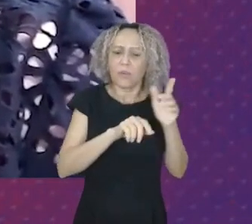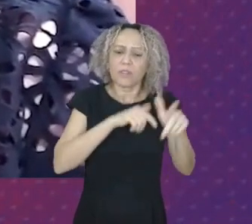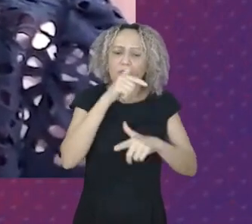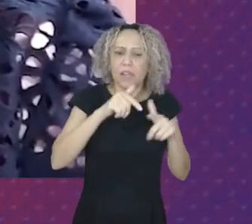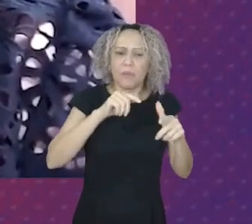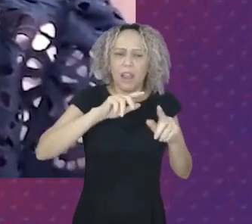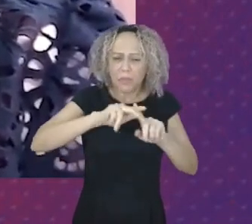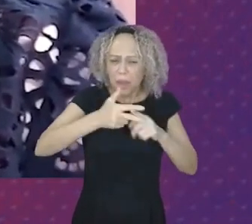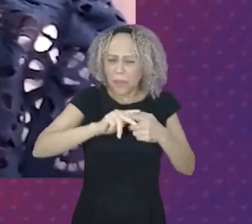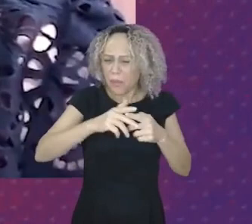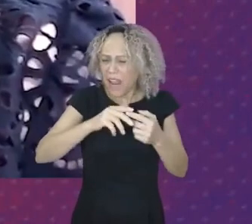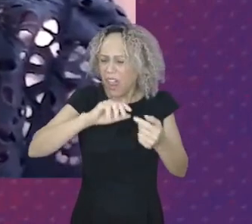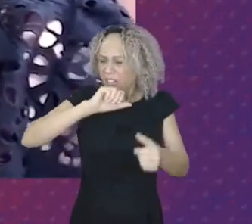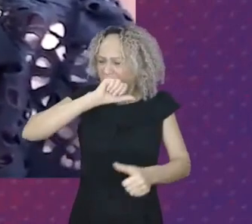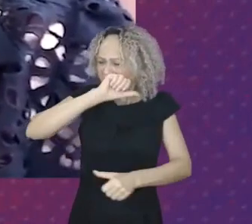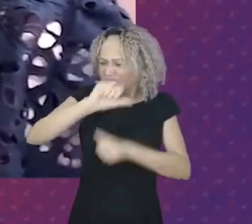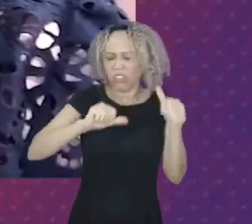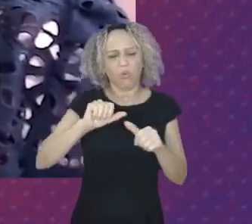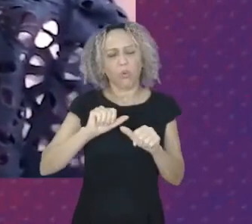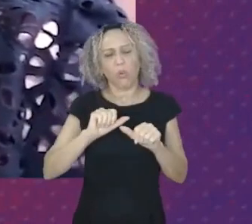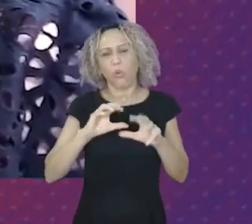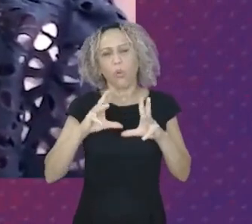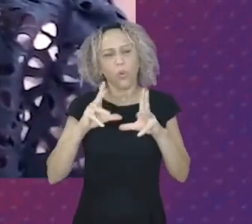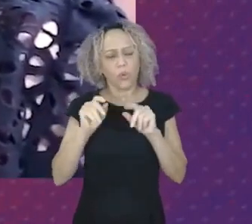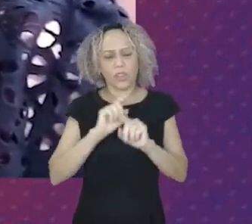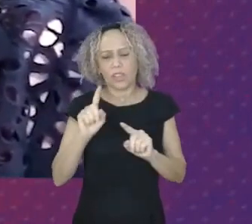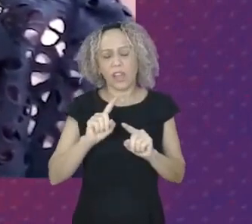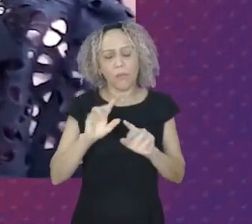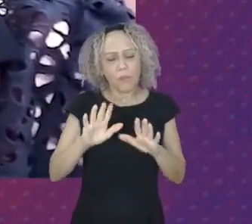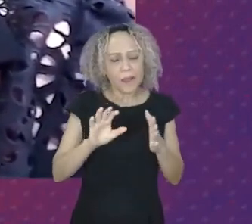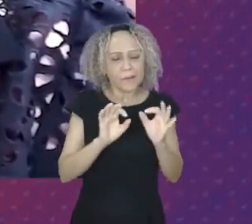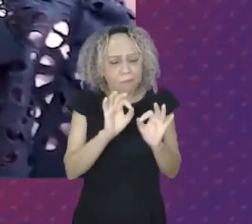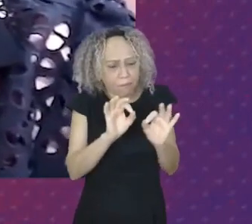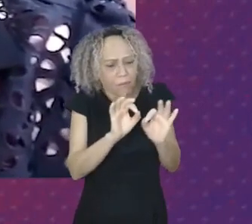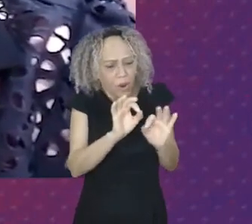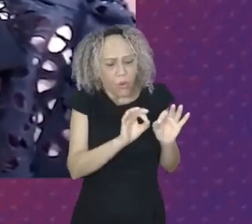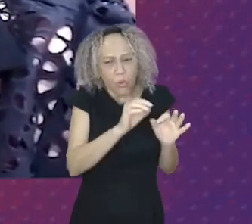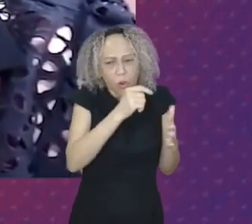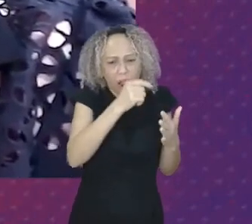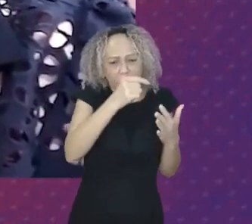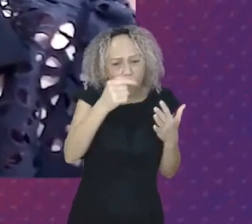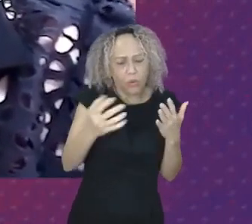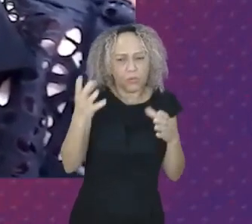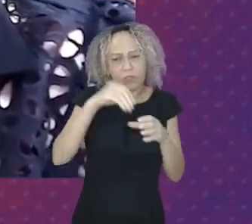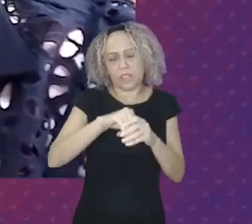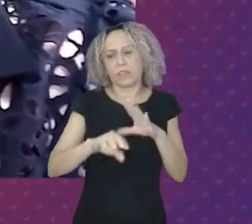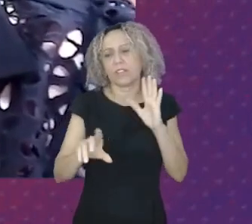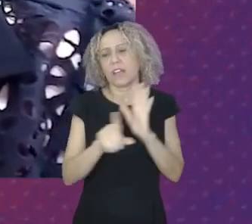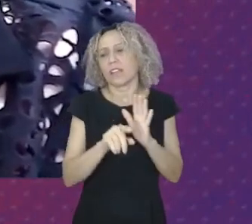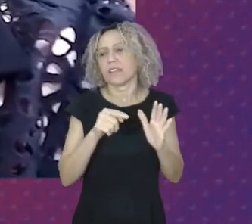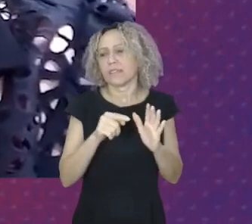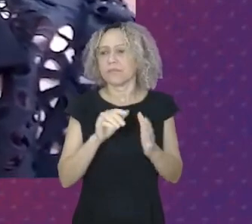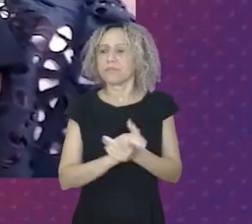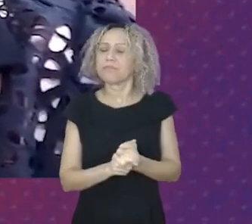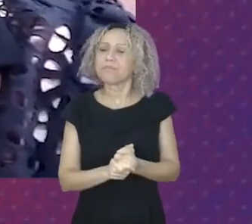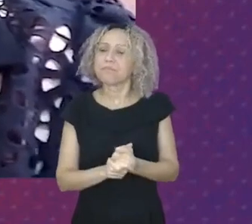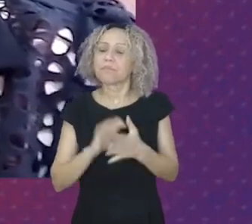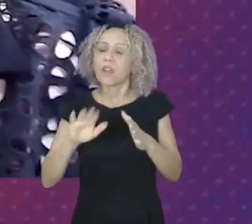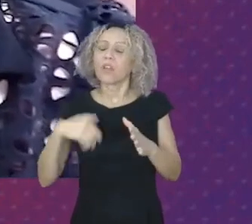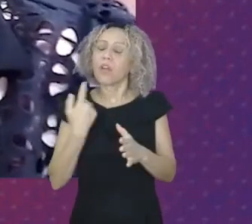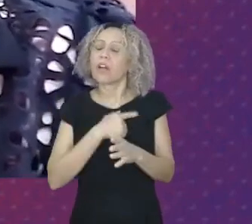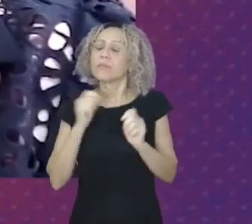adequados. Esse debate, nós, enquanto mulheres militantes, precisamos de encarar juntos